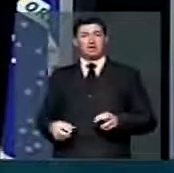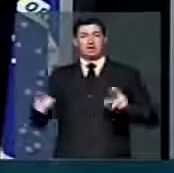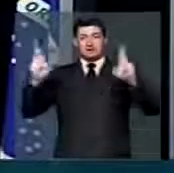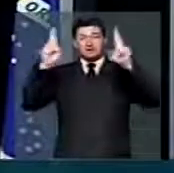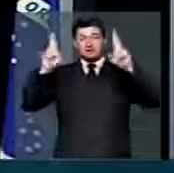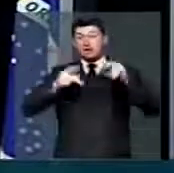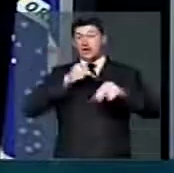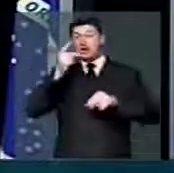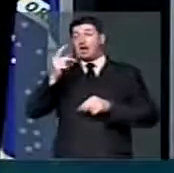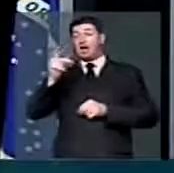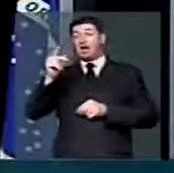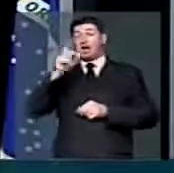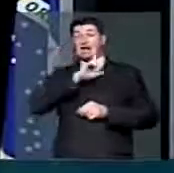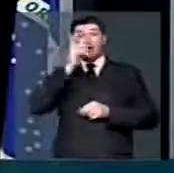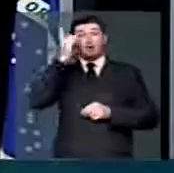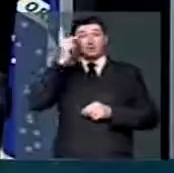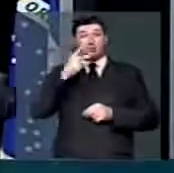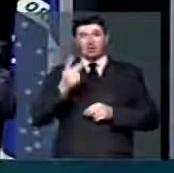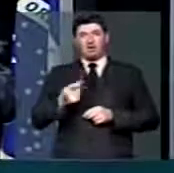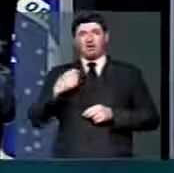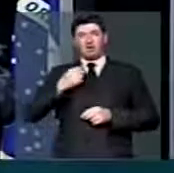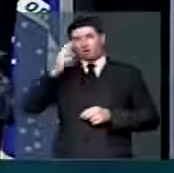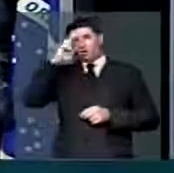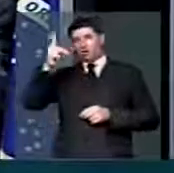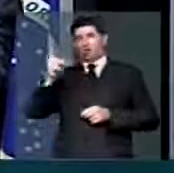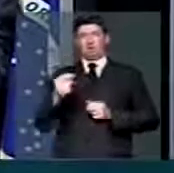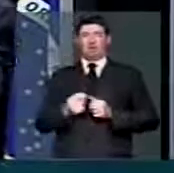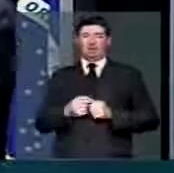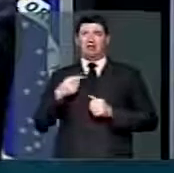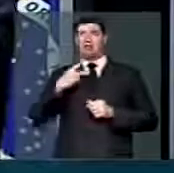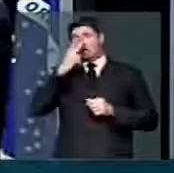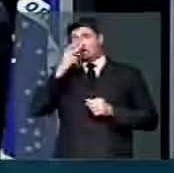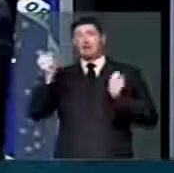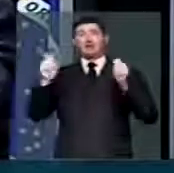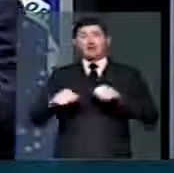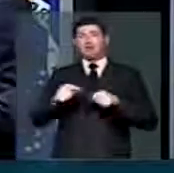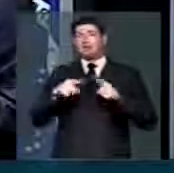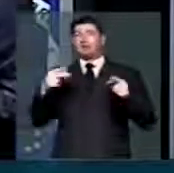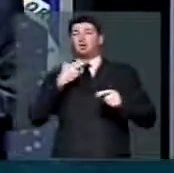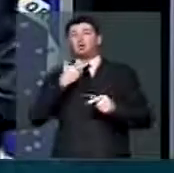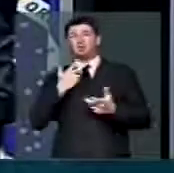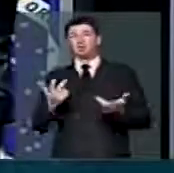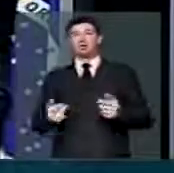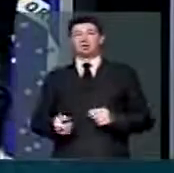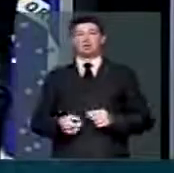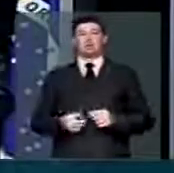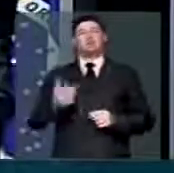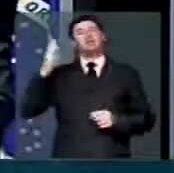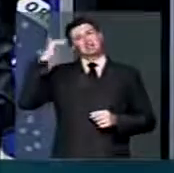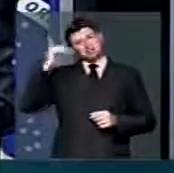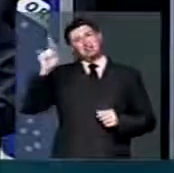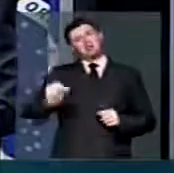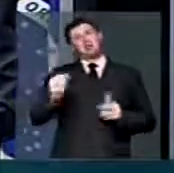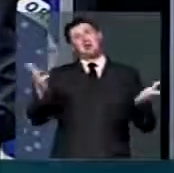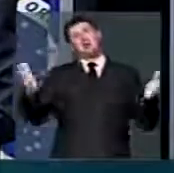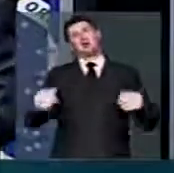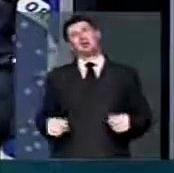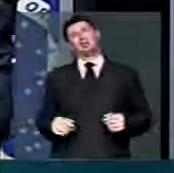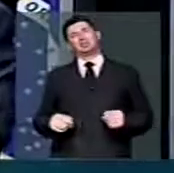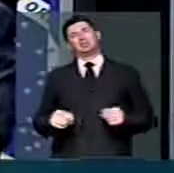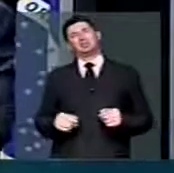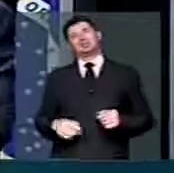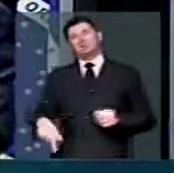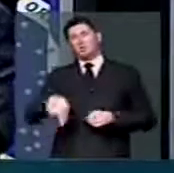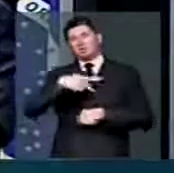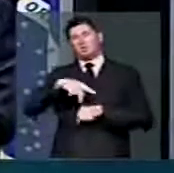uma fala dela, dizendo: eu me enganei, eu achava que podia, mas não podia. E nós sabemos que pode, nós sabemos